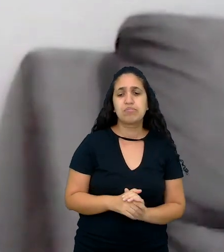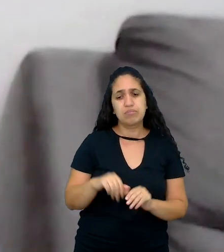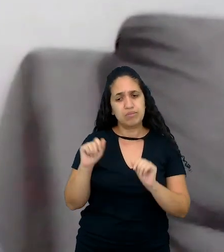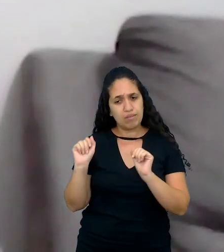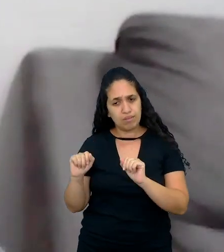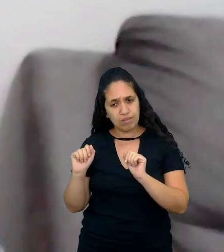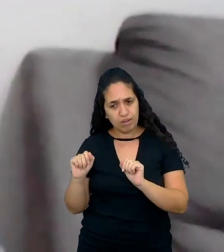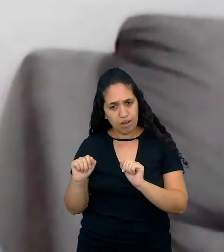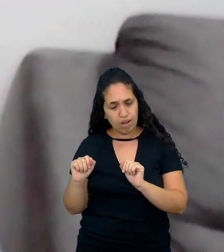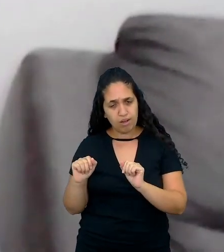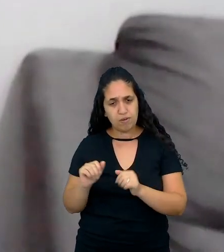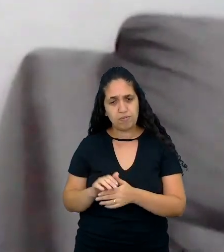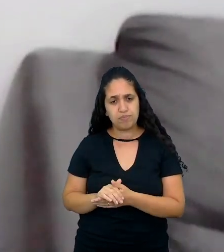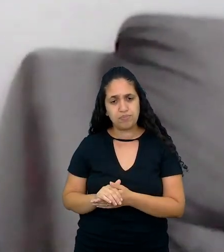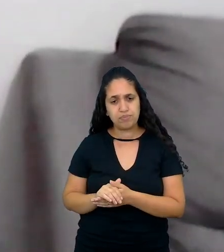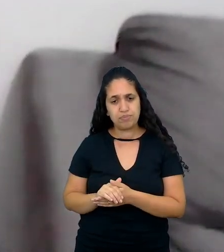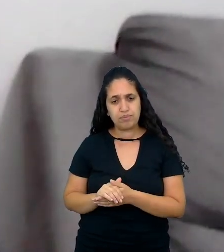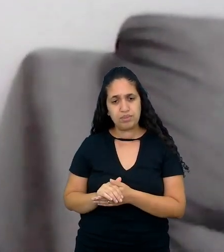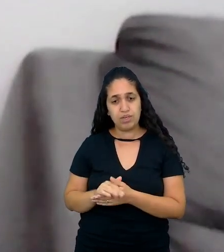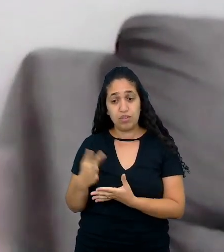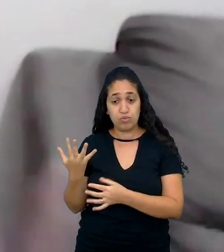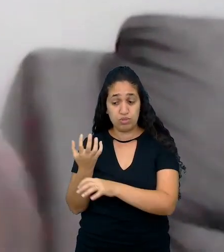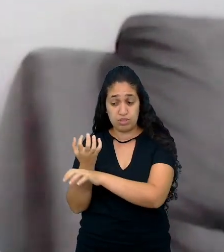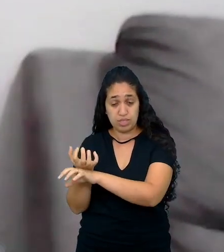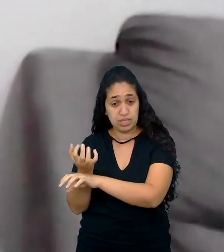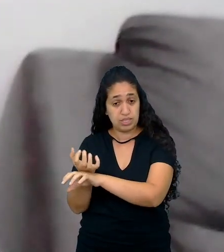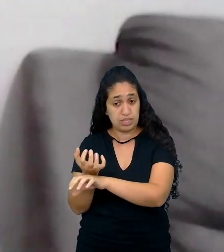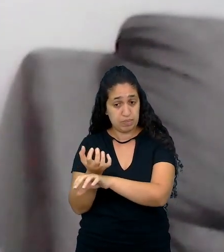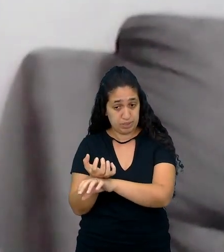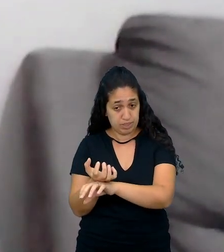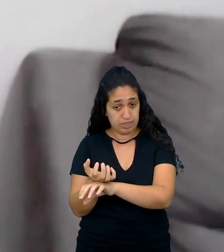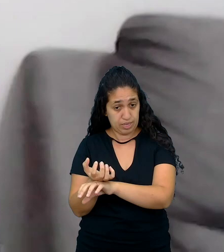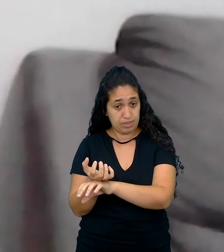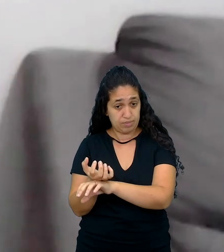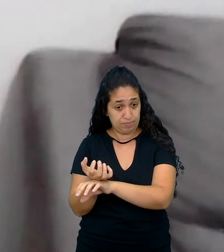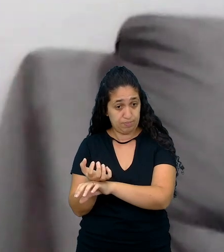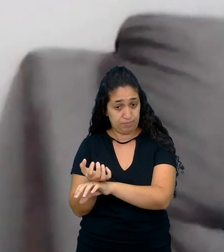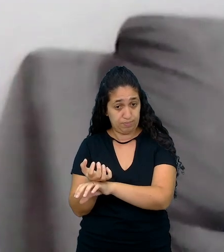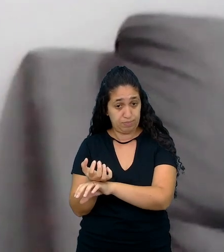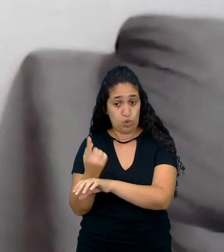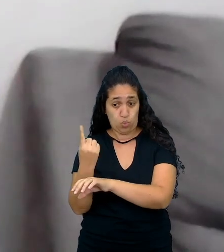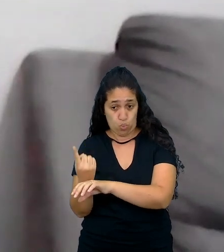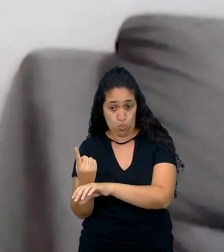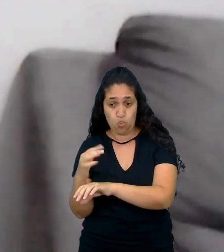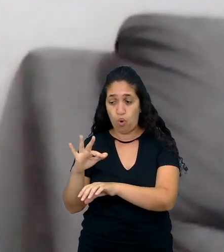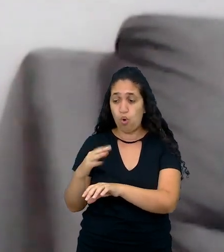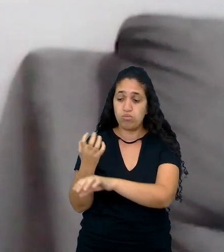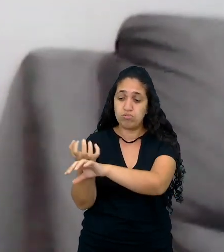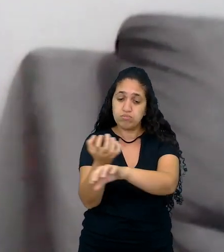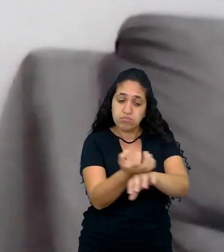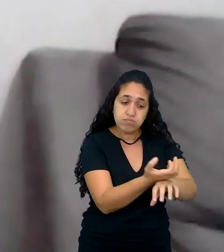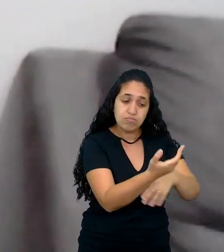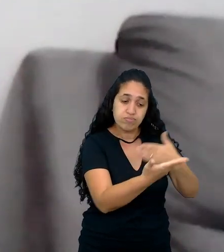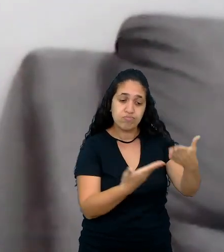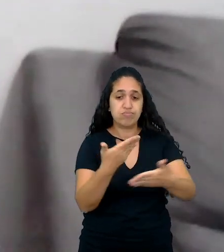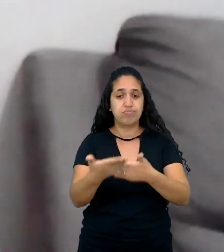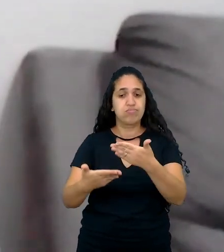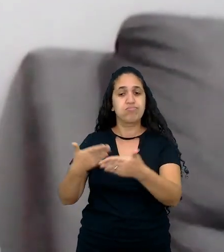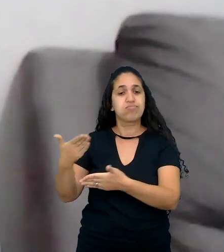ser tanto disciplinar quanto envolvendo várias disciplinas,